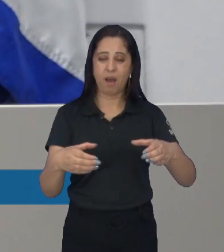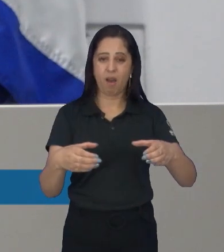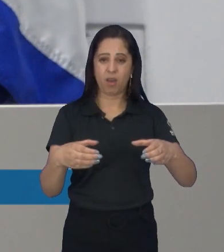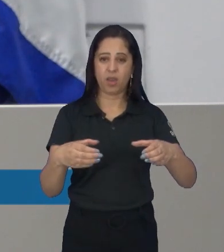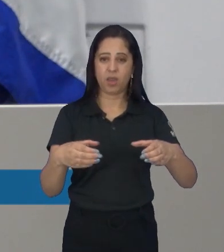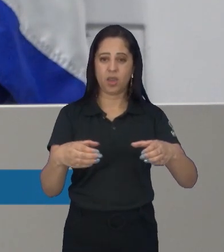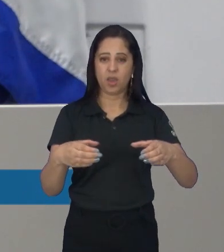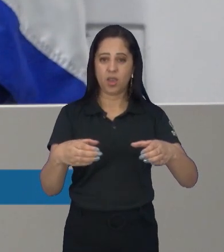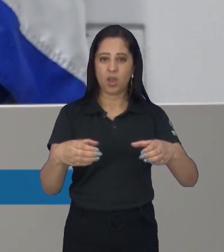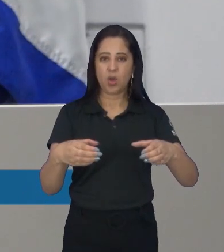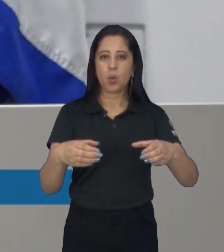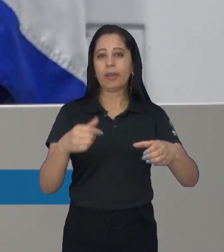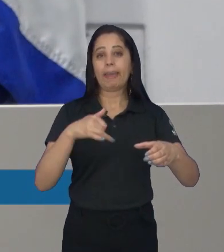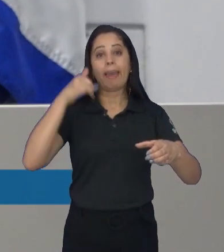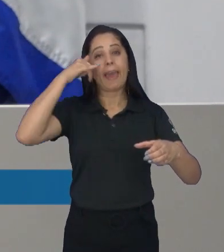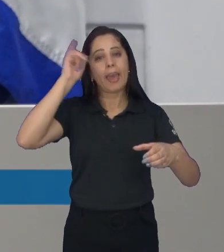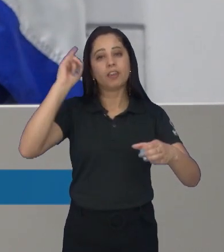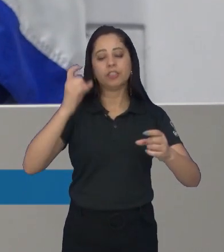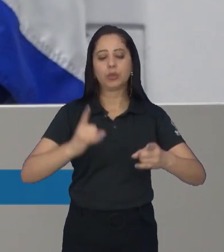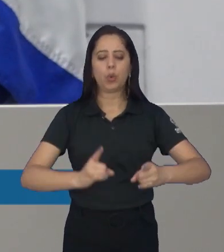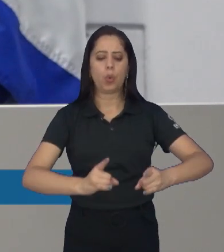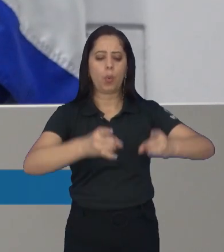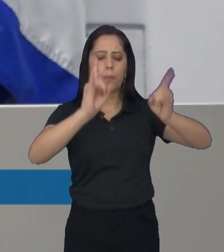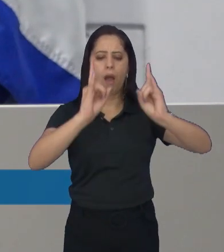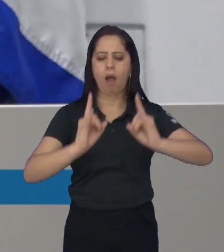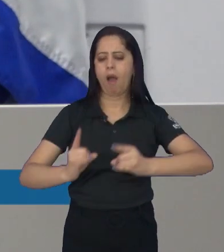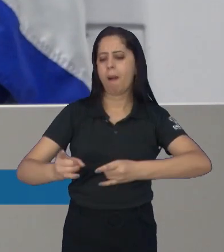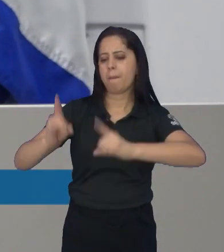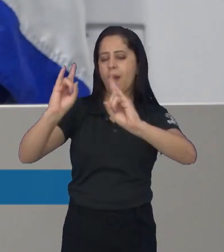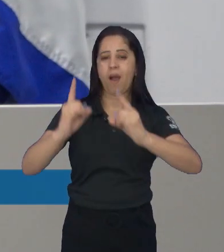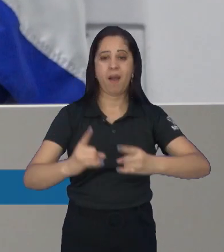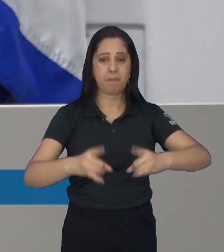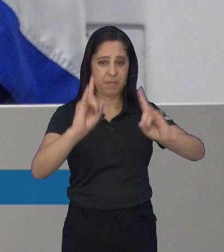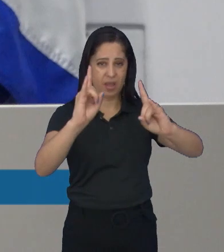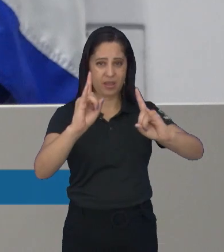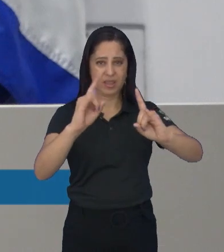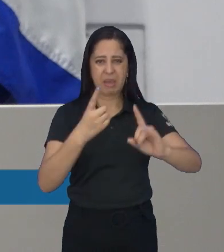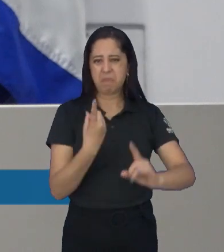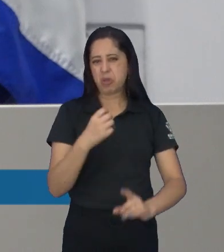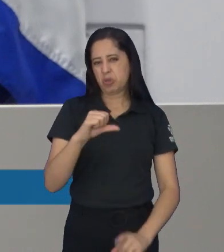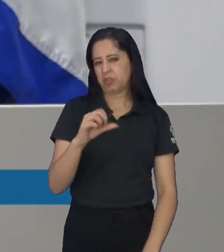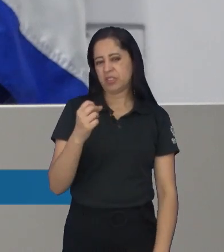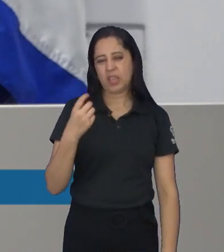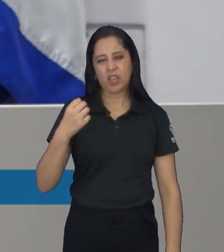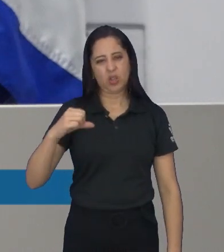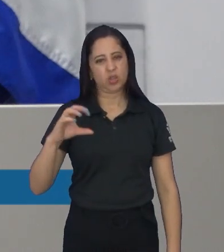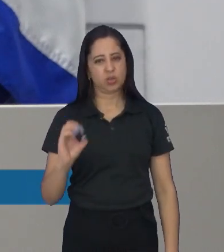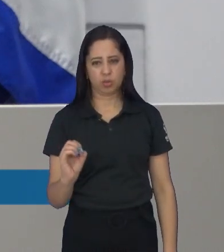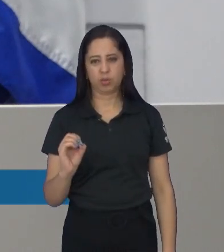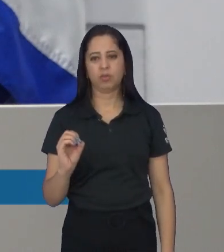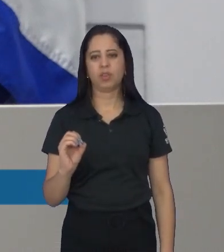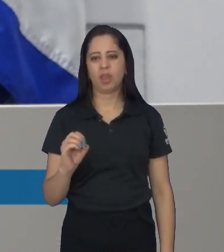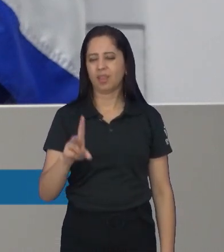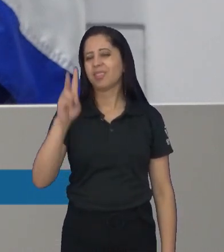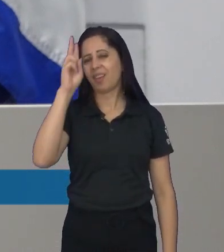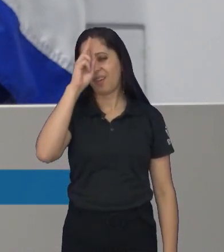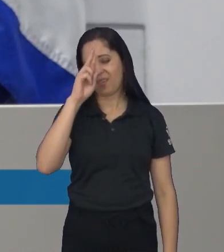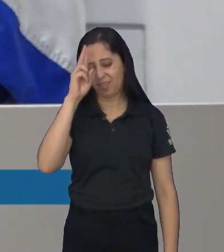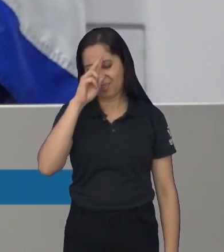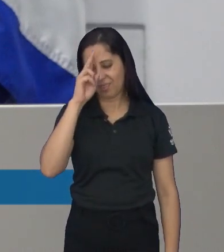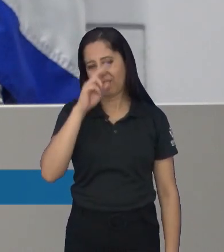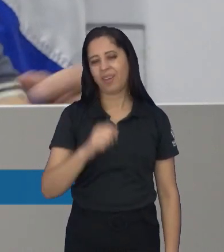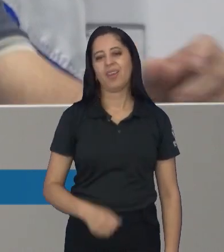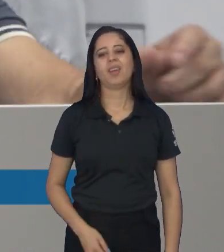ela combateu a fiscalização né me lembro da savema é muito forte eu entrei nos anos 90 na prefeitura eu me lembro discutir muito muito